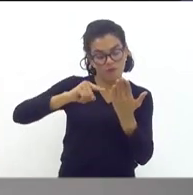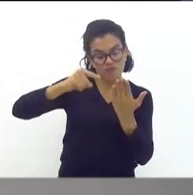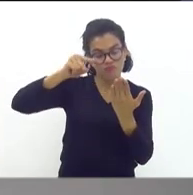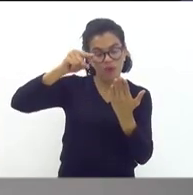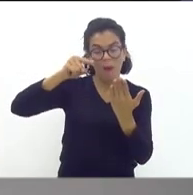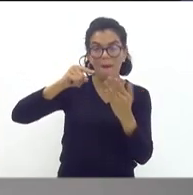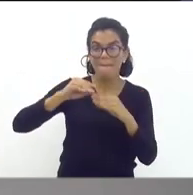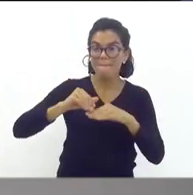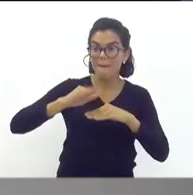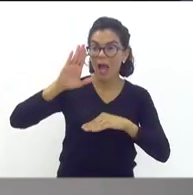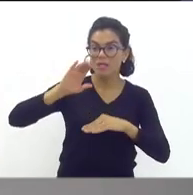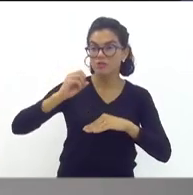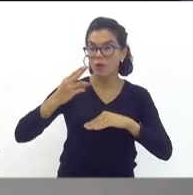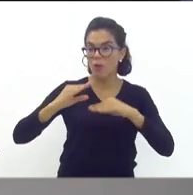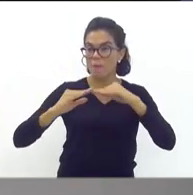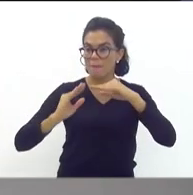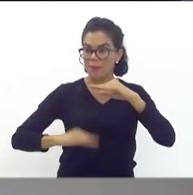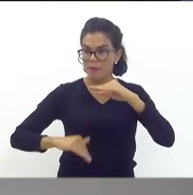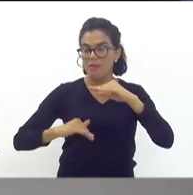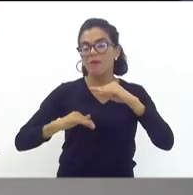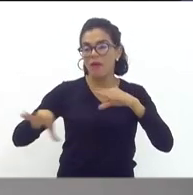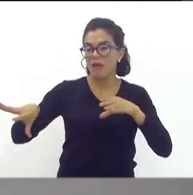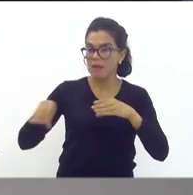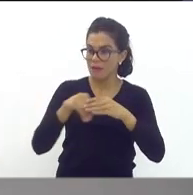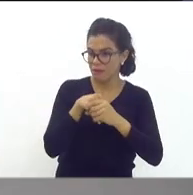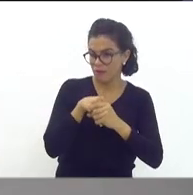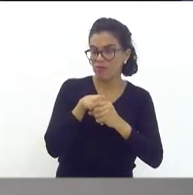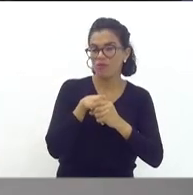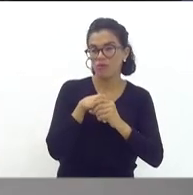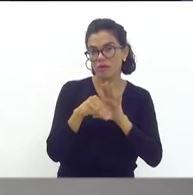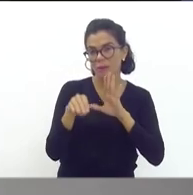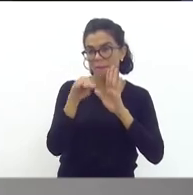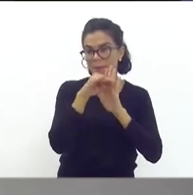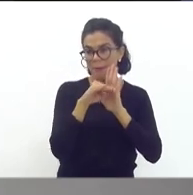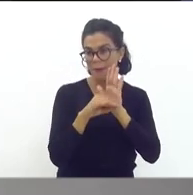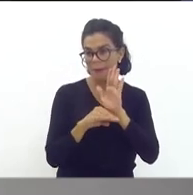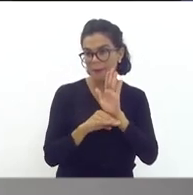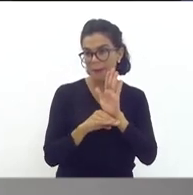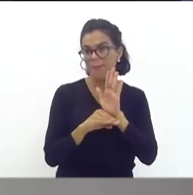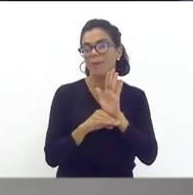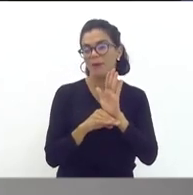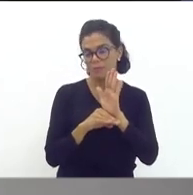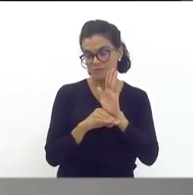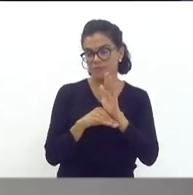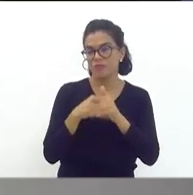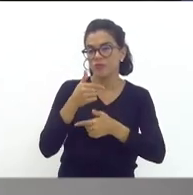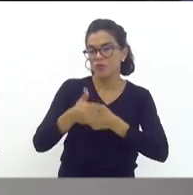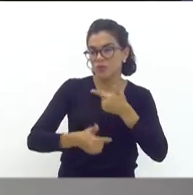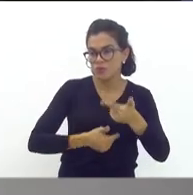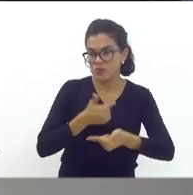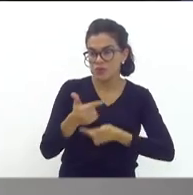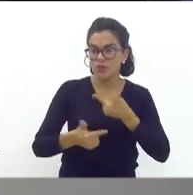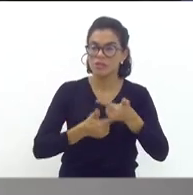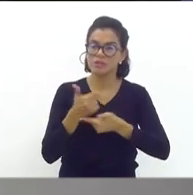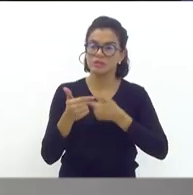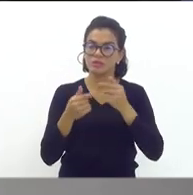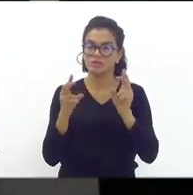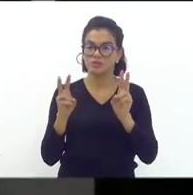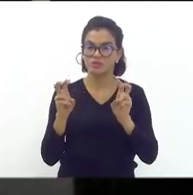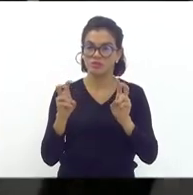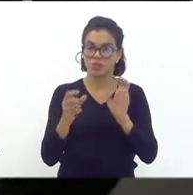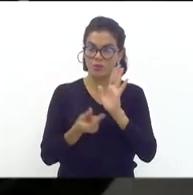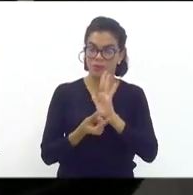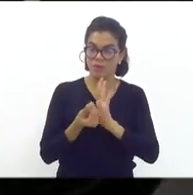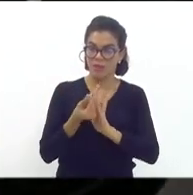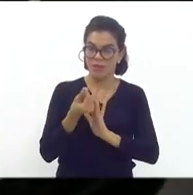ou para menos ela é incluída nessa na próxima no Próximo exercício nessa questão na questão